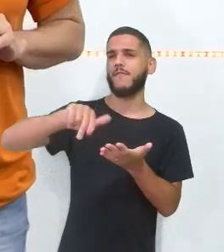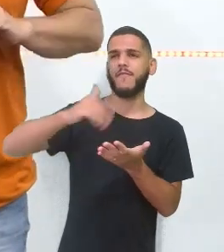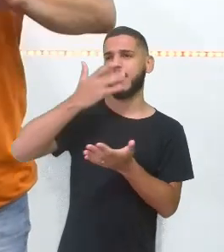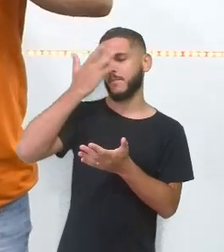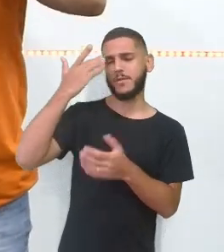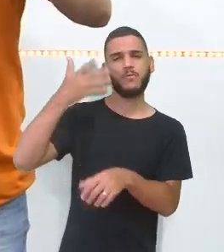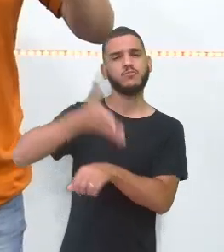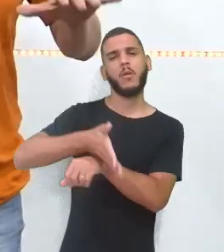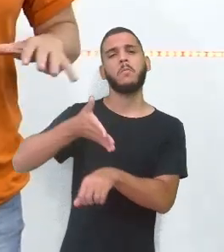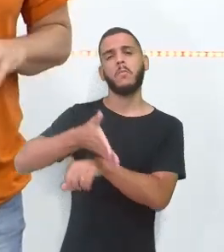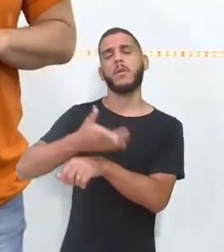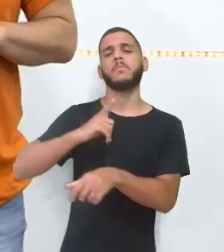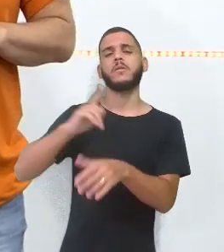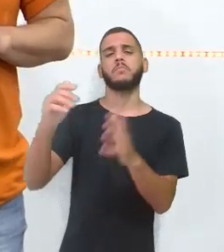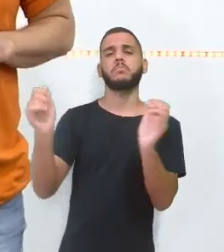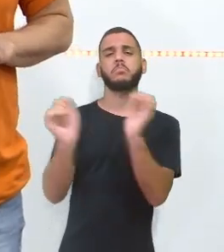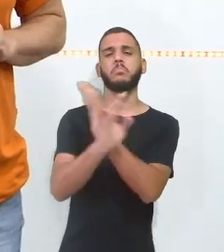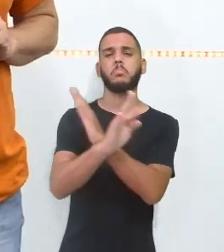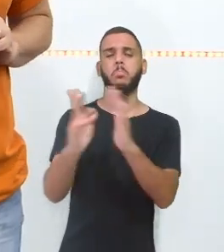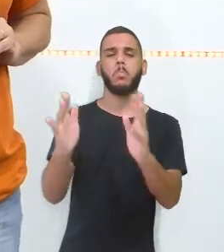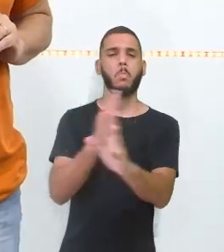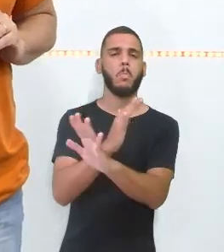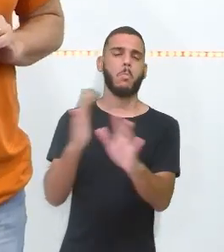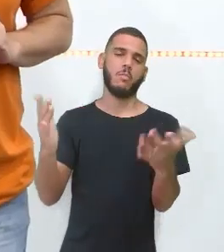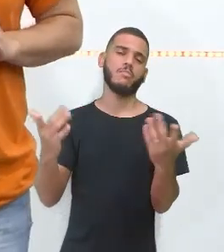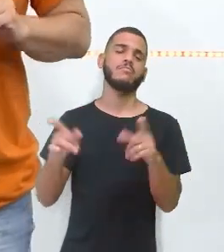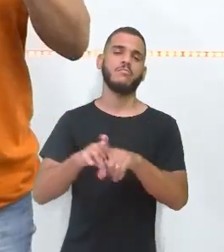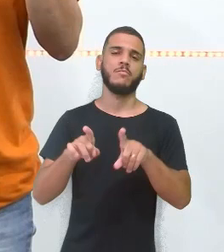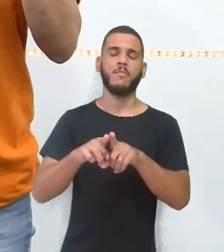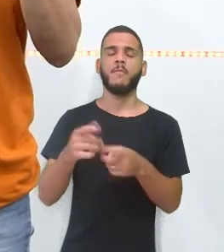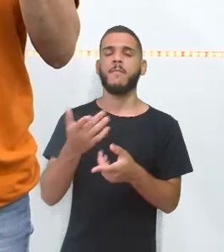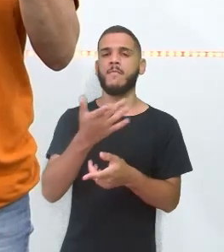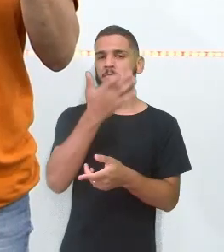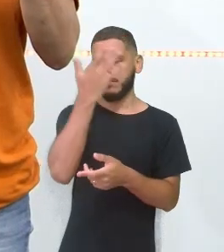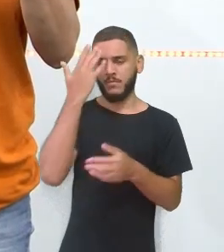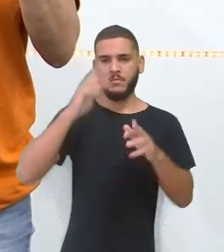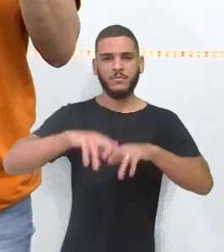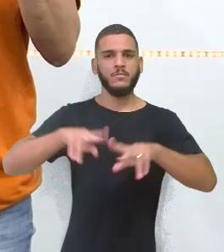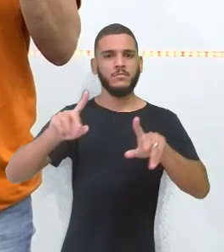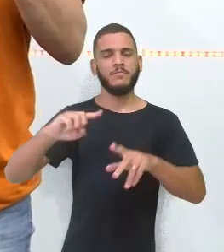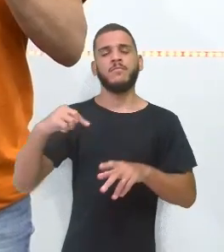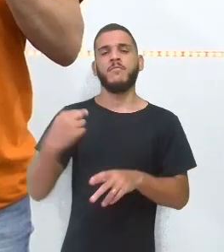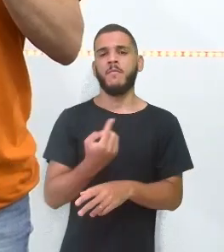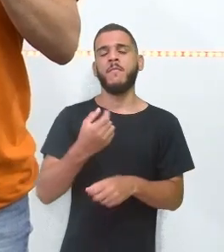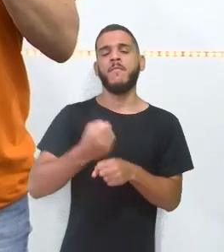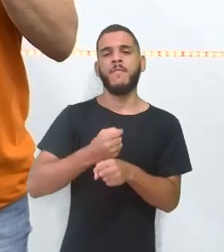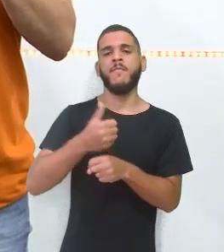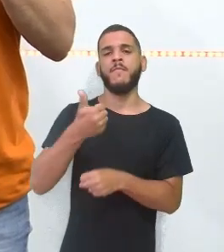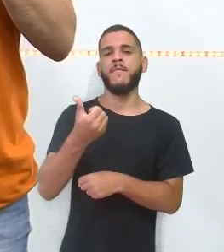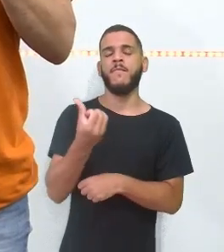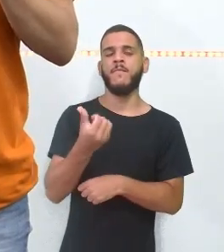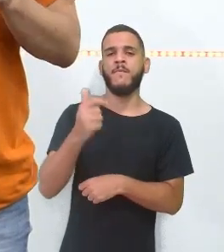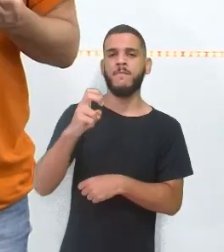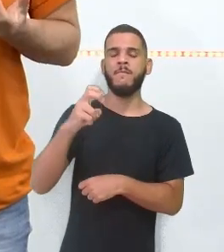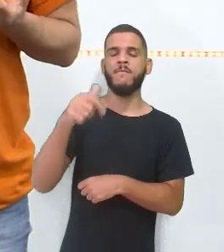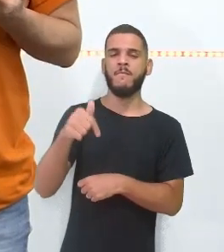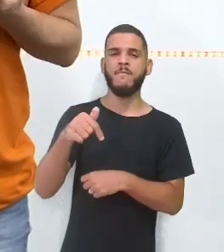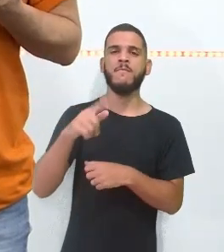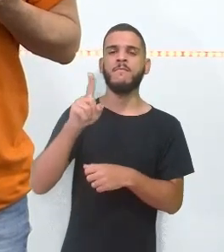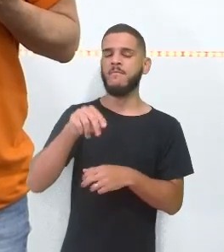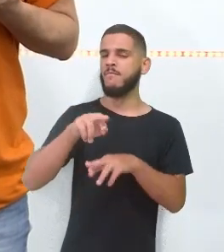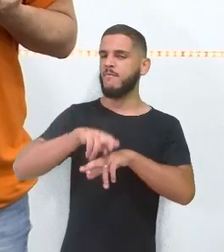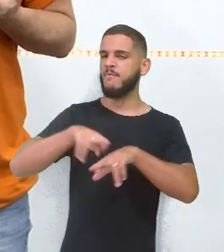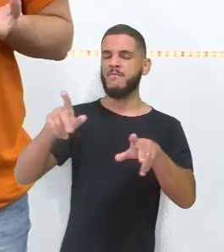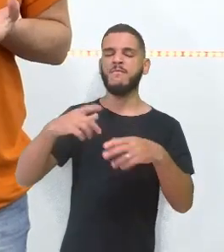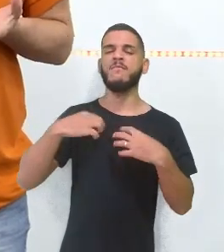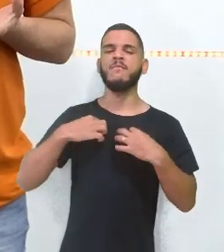gente, né? Já está aquela movimentação. Bem povoado. Para um povo que era muito diferente da gente, ó. 1600 e pouco, era diferente